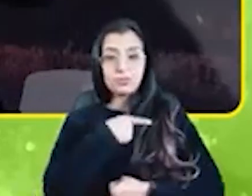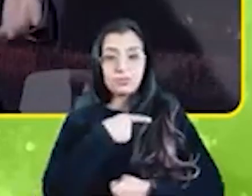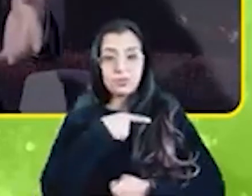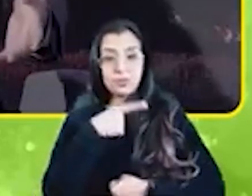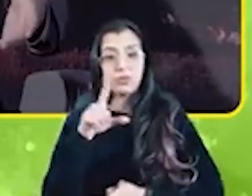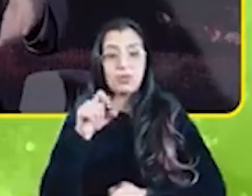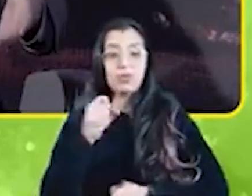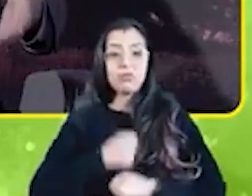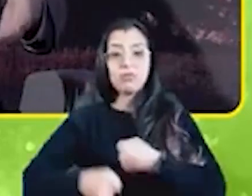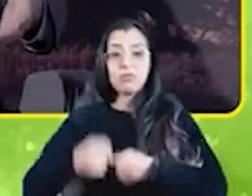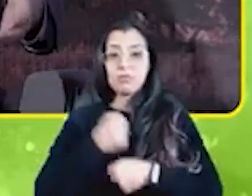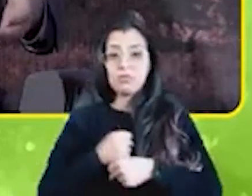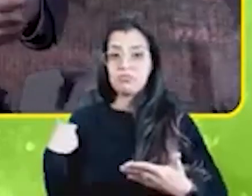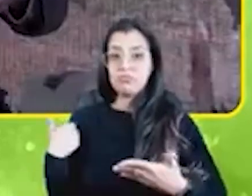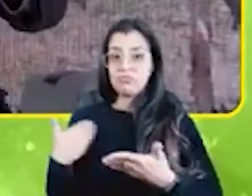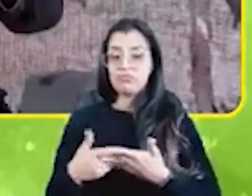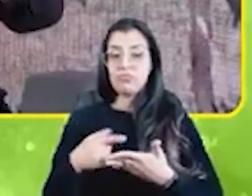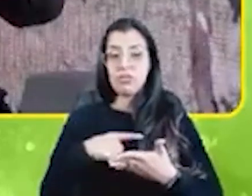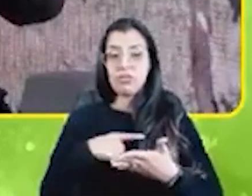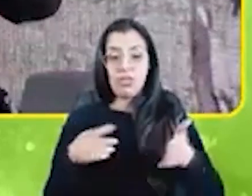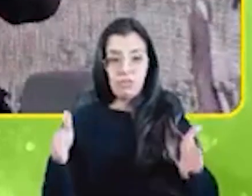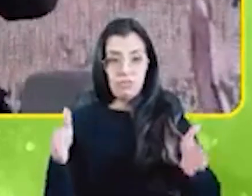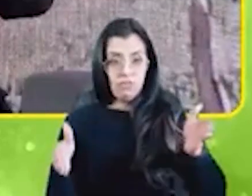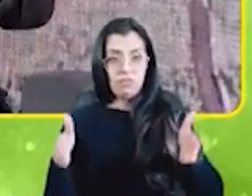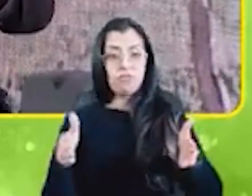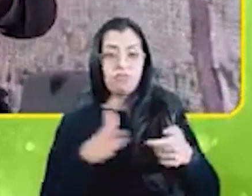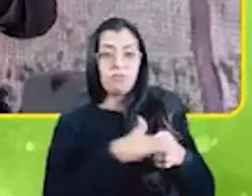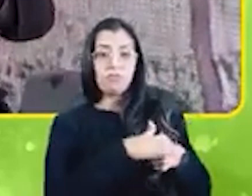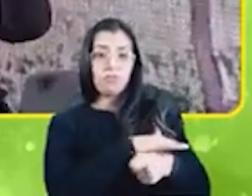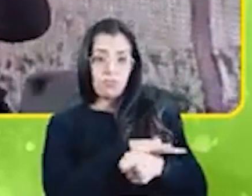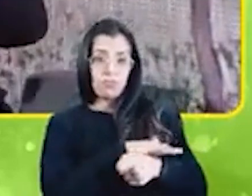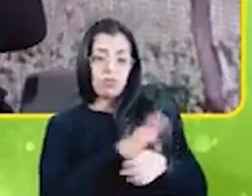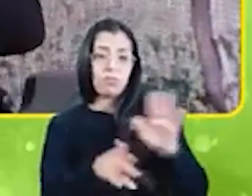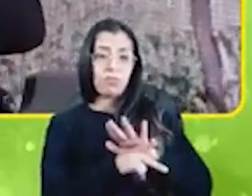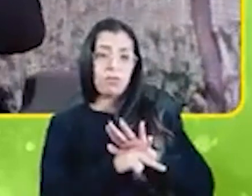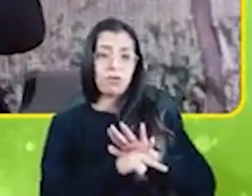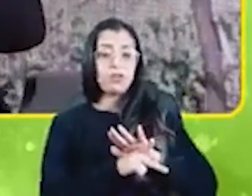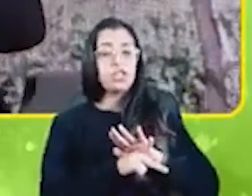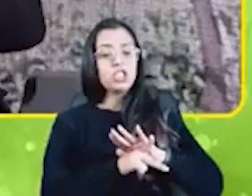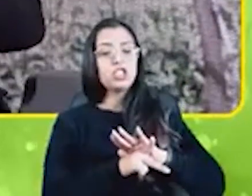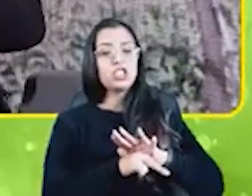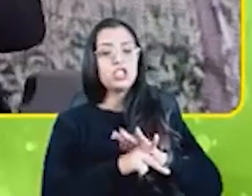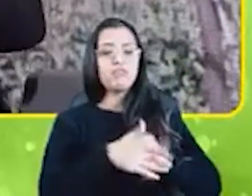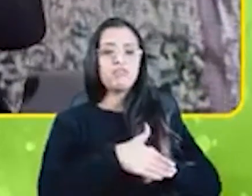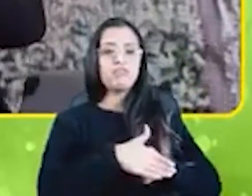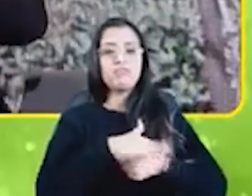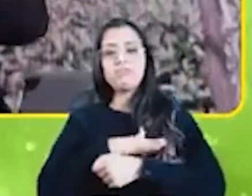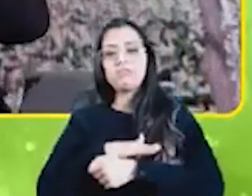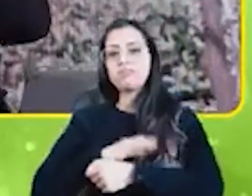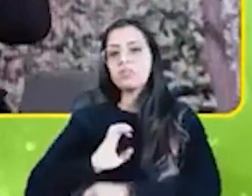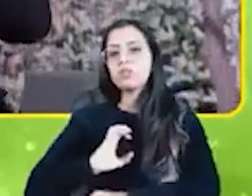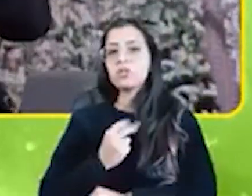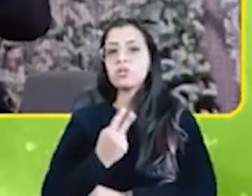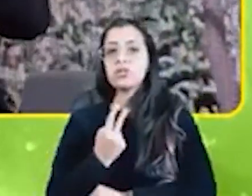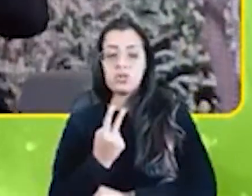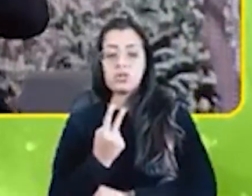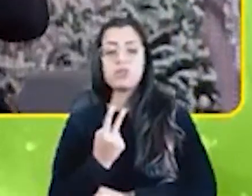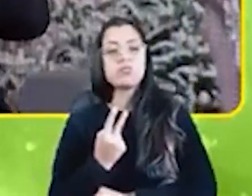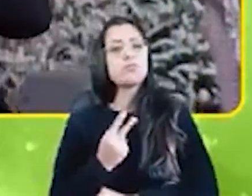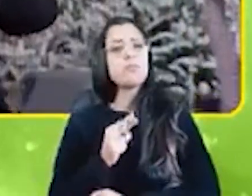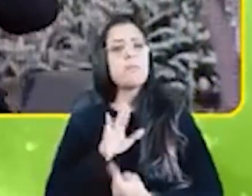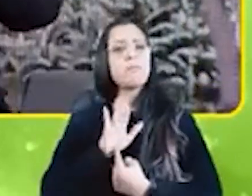entender o rumo a uma economia de Baixo Carbono ela superaram muito as suas metas inicialmente propostas isso nos trouxe